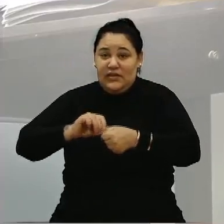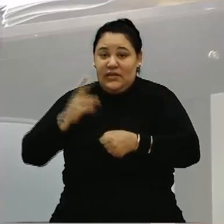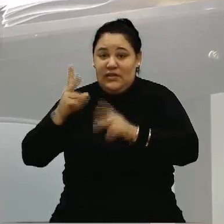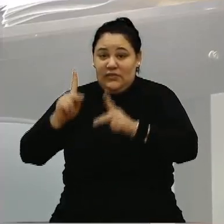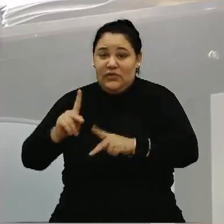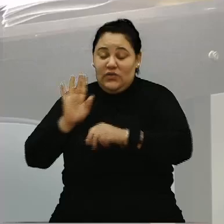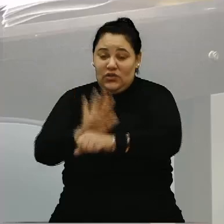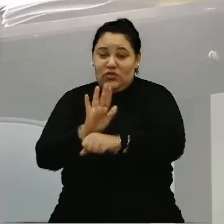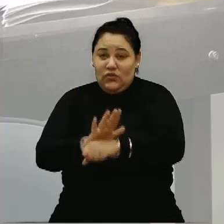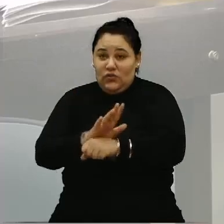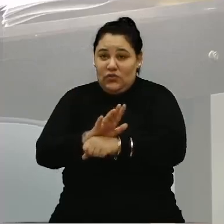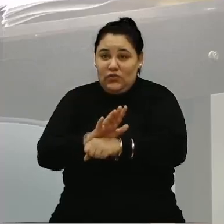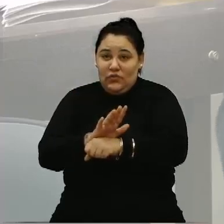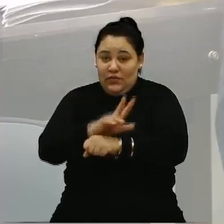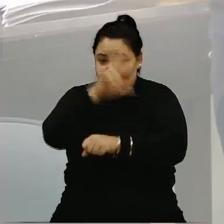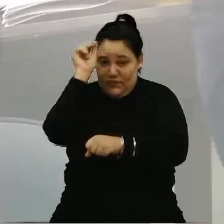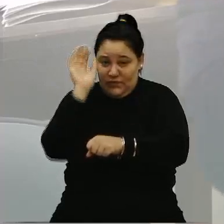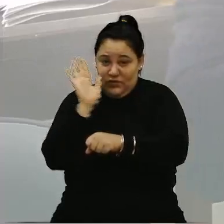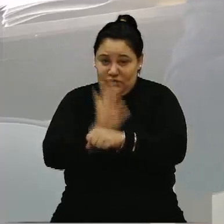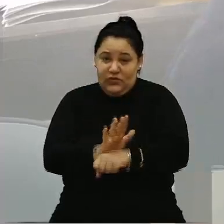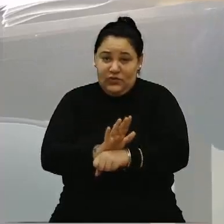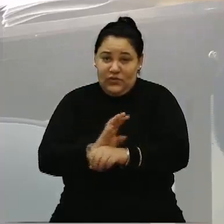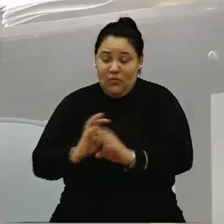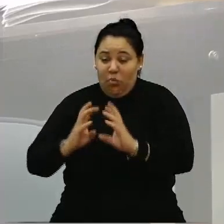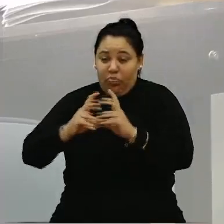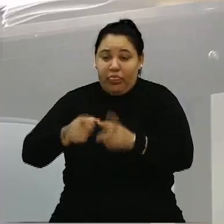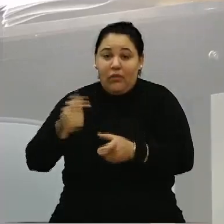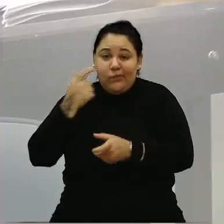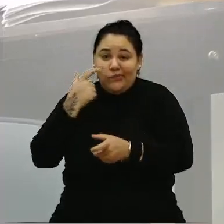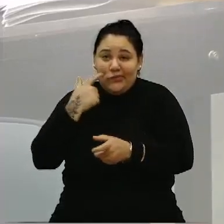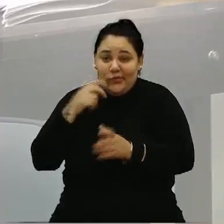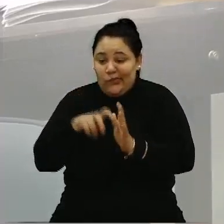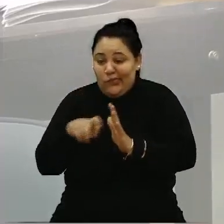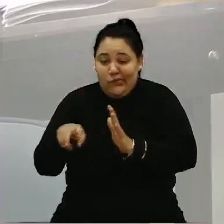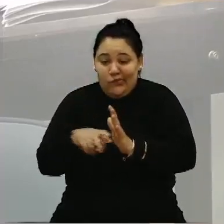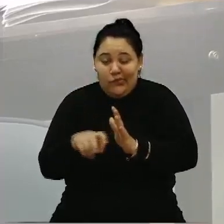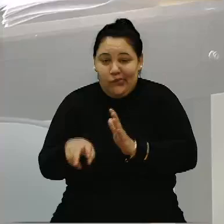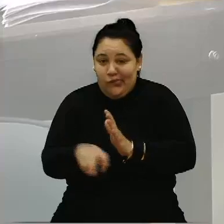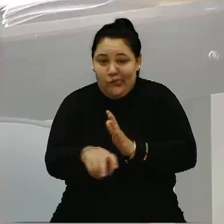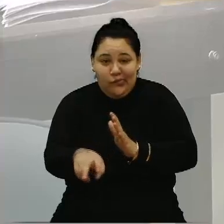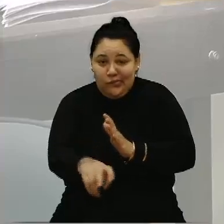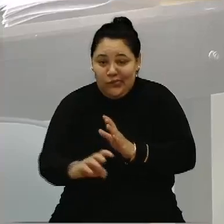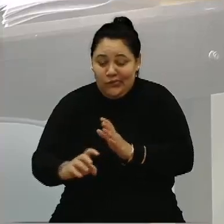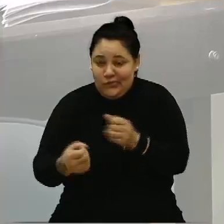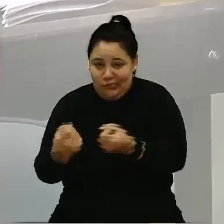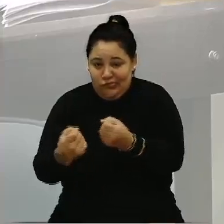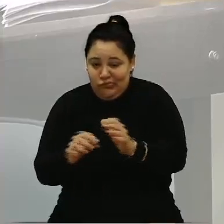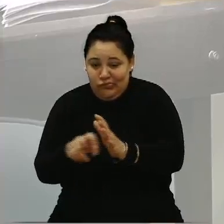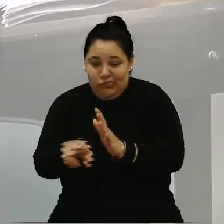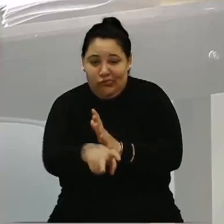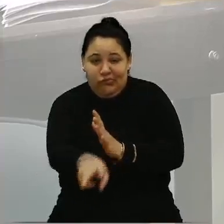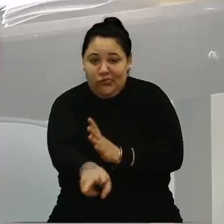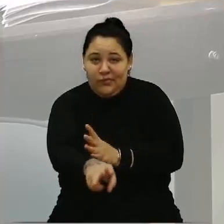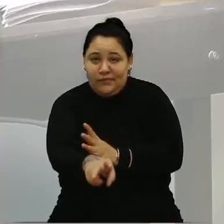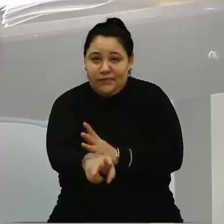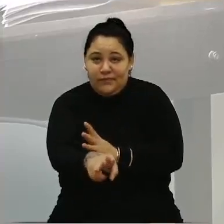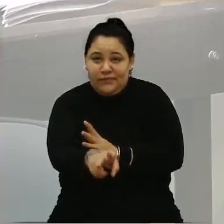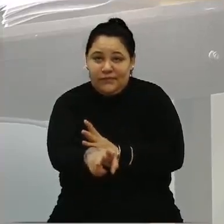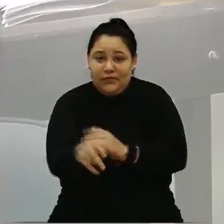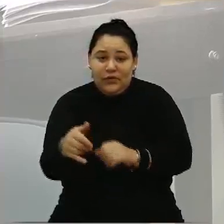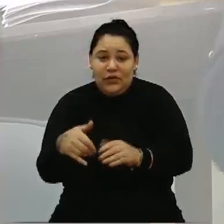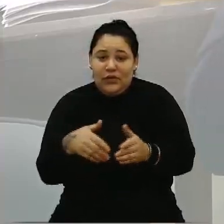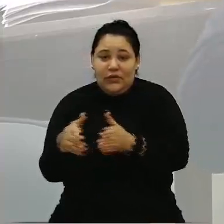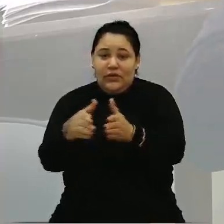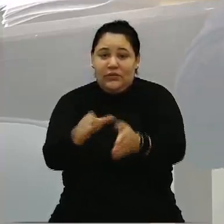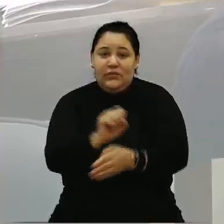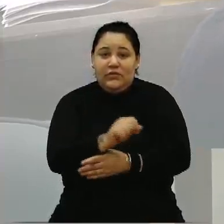para fazer um bueiro. O patrulheiro foi lá para baixo, mas não é porque eu moro lá, porque lá na geral que vai para São José.